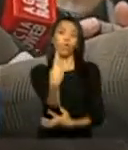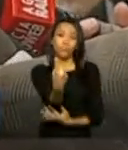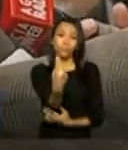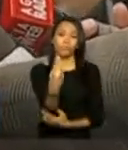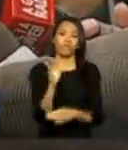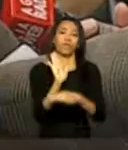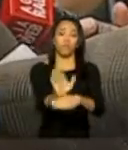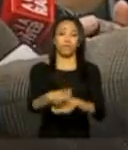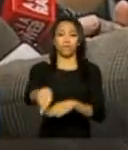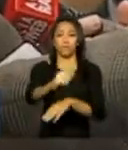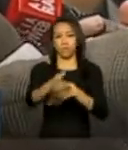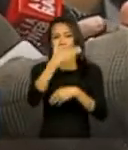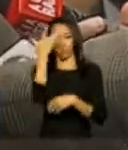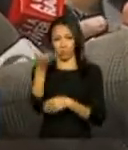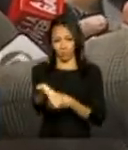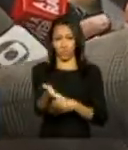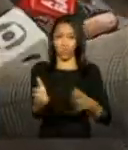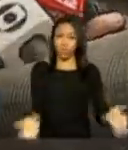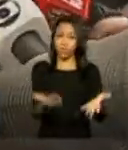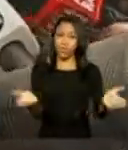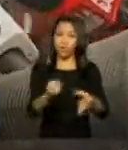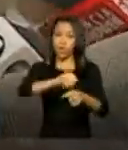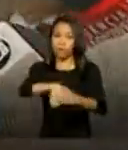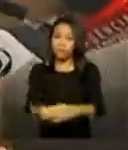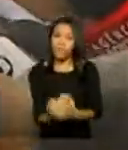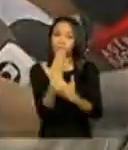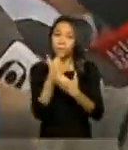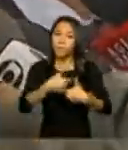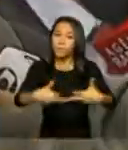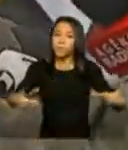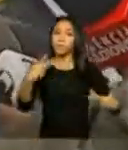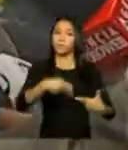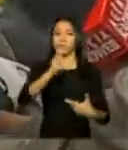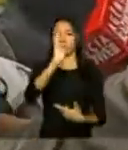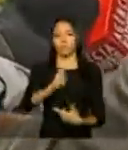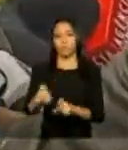das pessoas e estimular a produção brasileira.